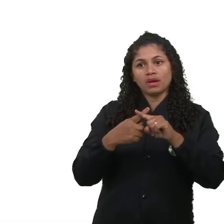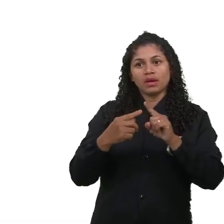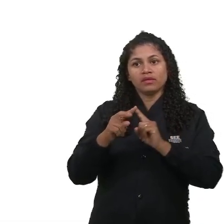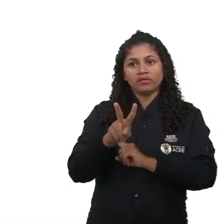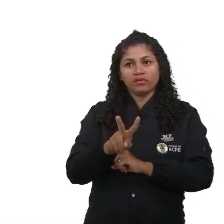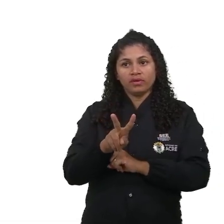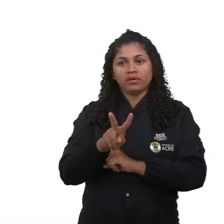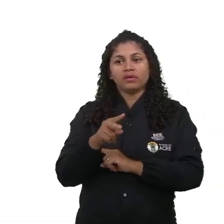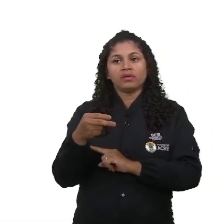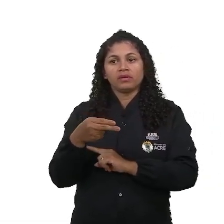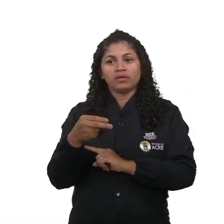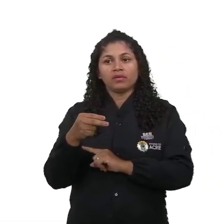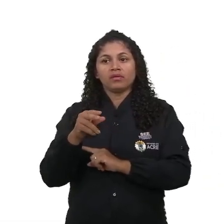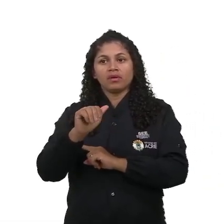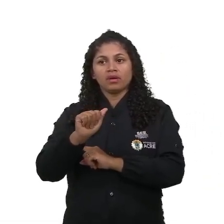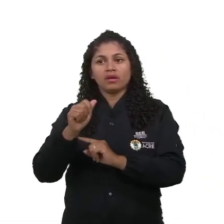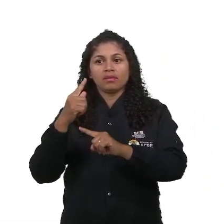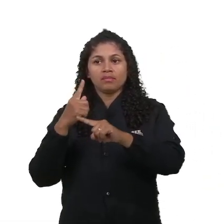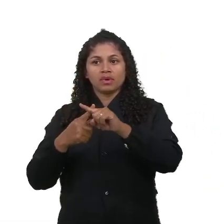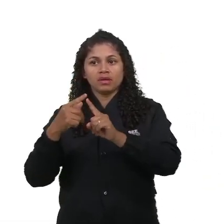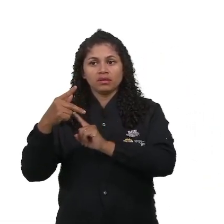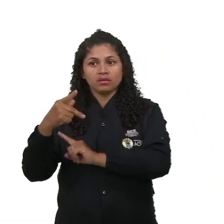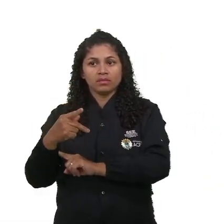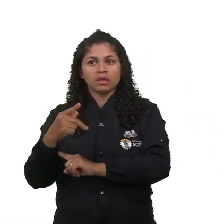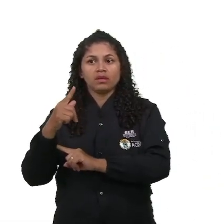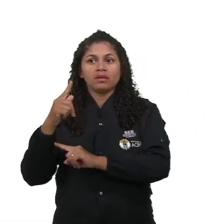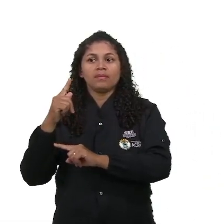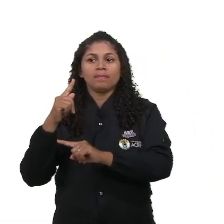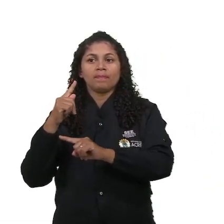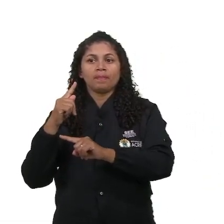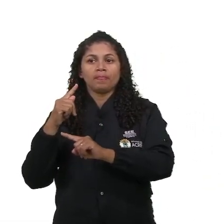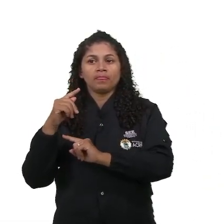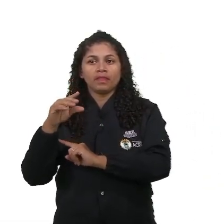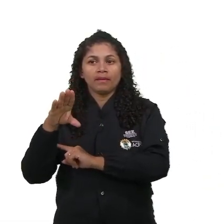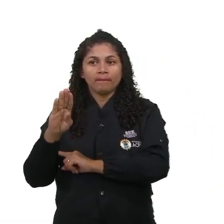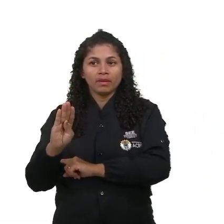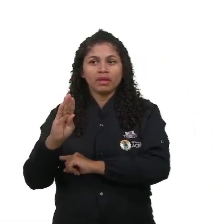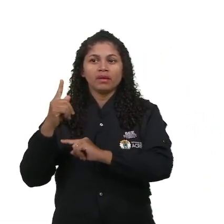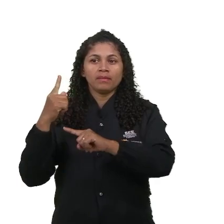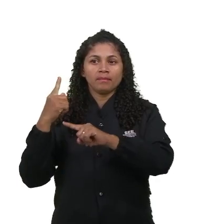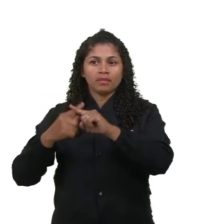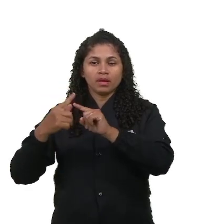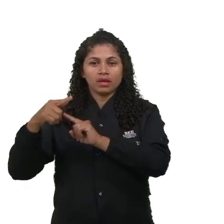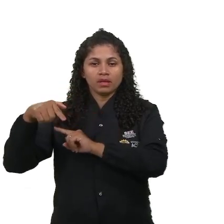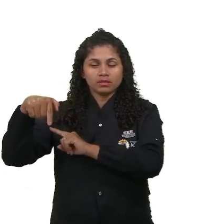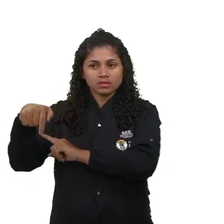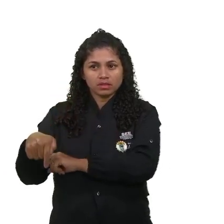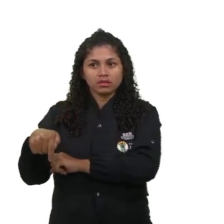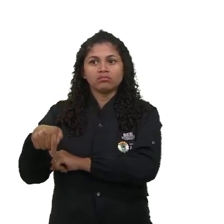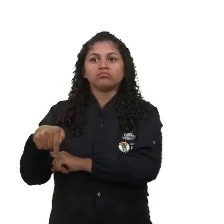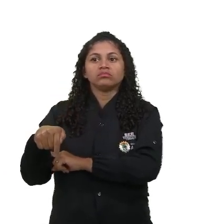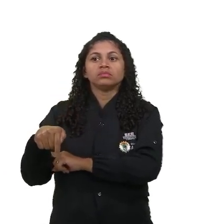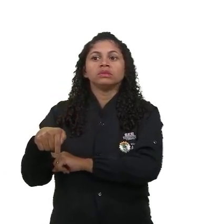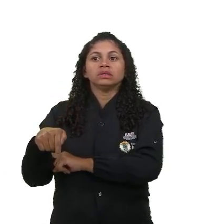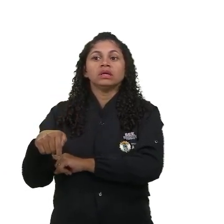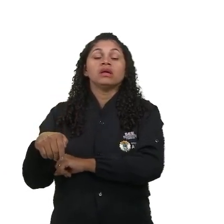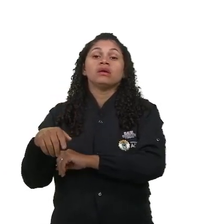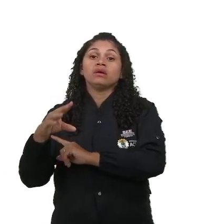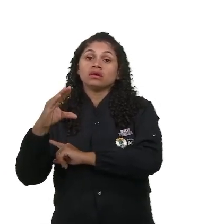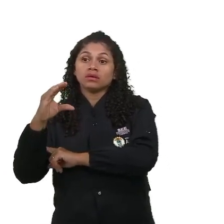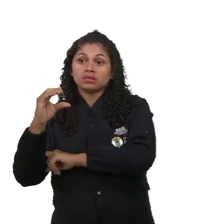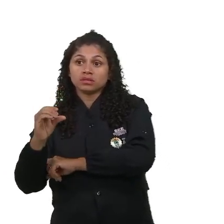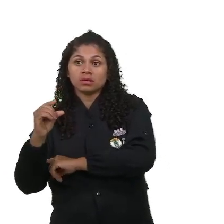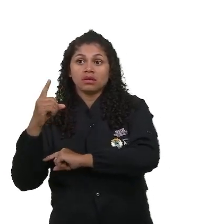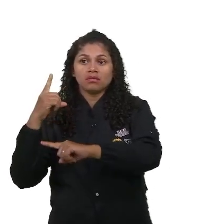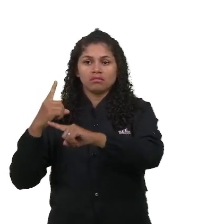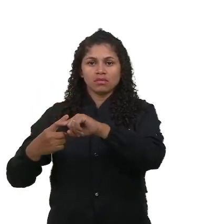B mais Q, e a terceira com a terceira. Então, assim que nós vamos definir a adição de vetores.